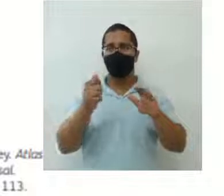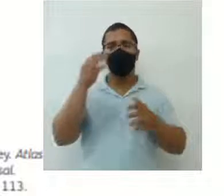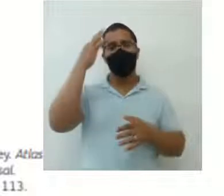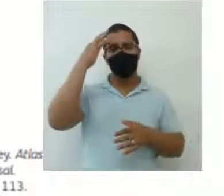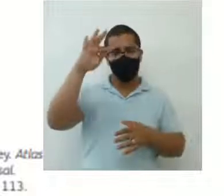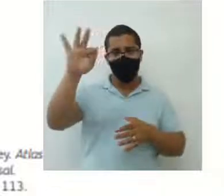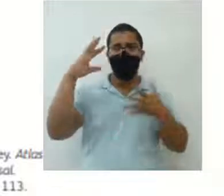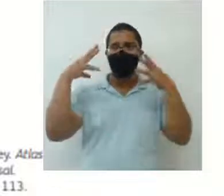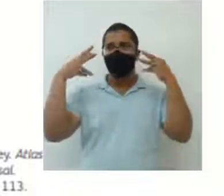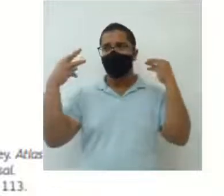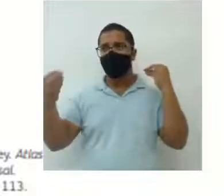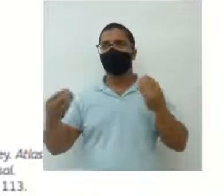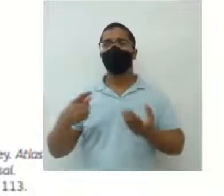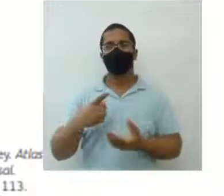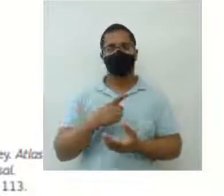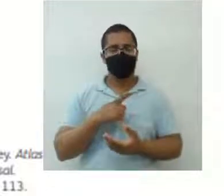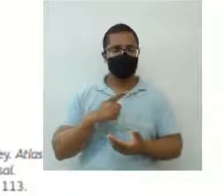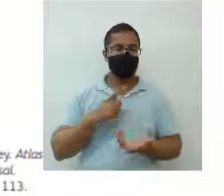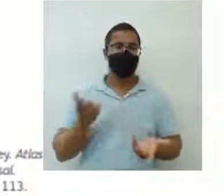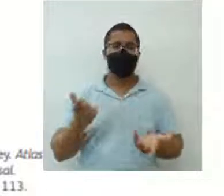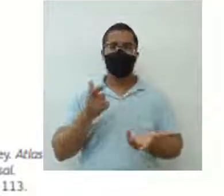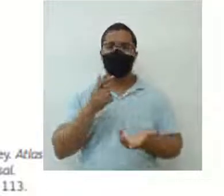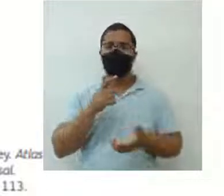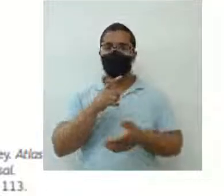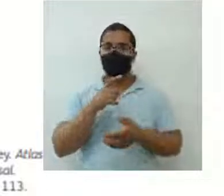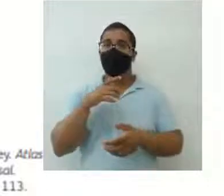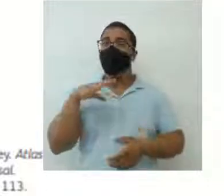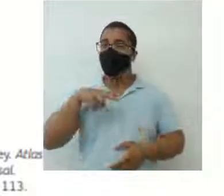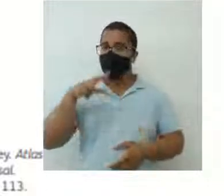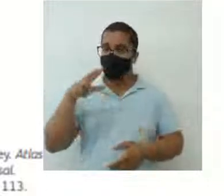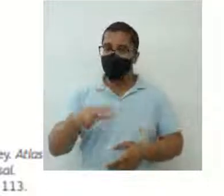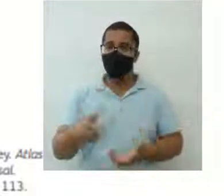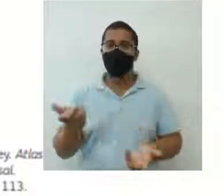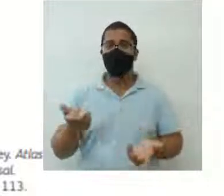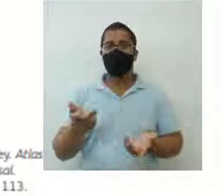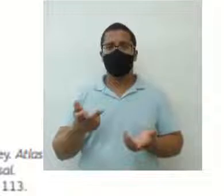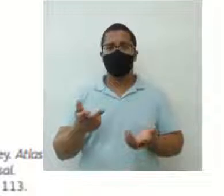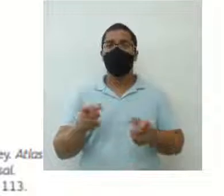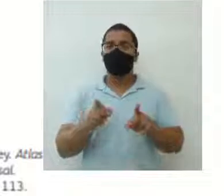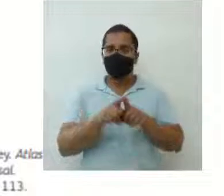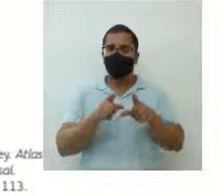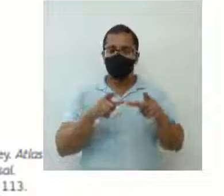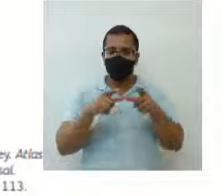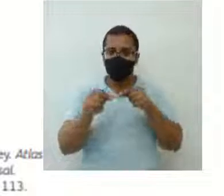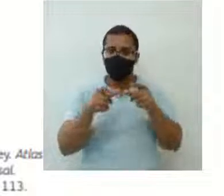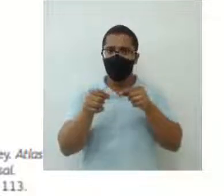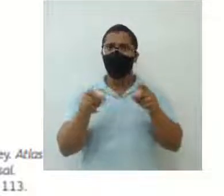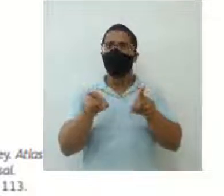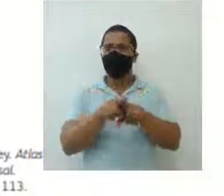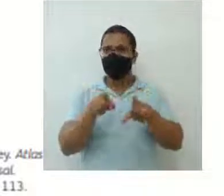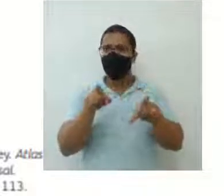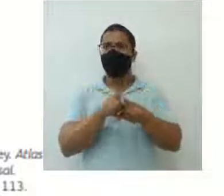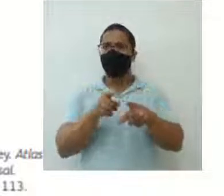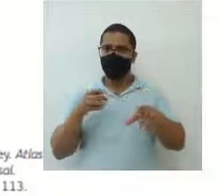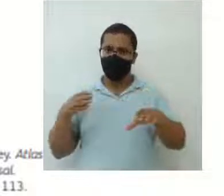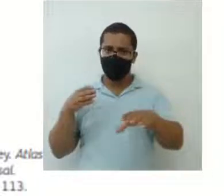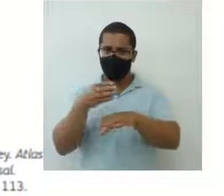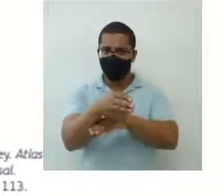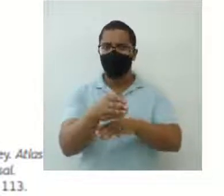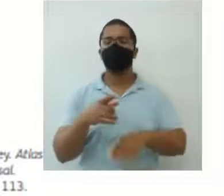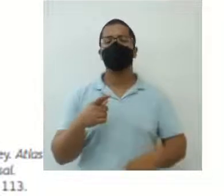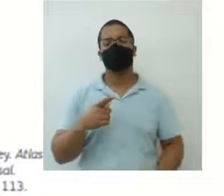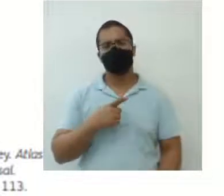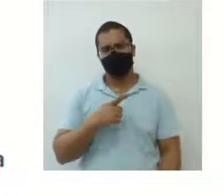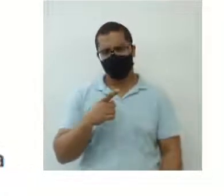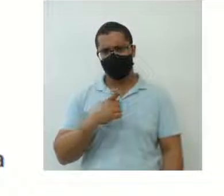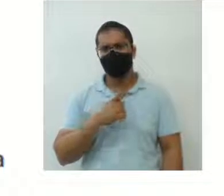a Holanda, né, Portugal e o Japão, né? O Japão também teve influência aí nessa